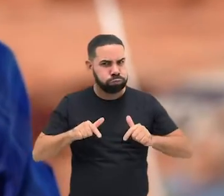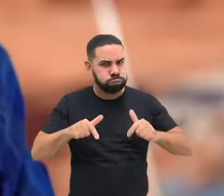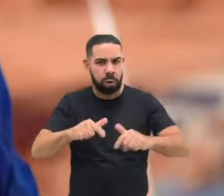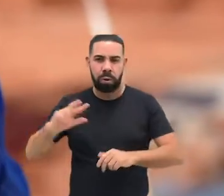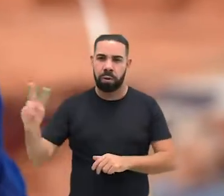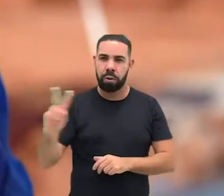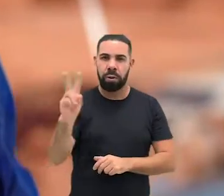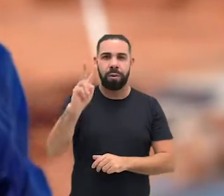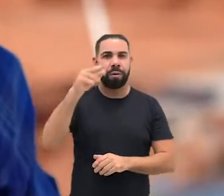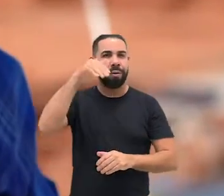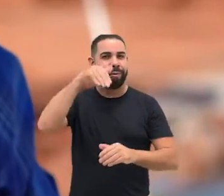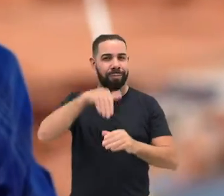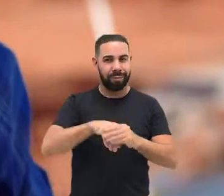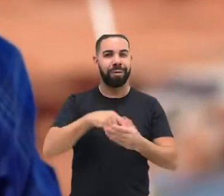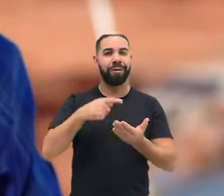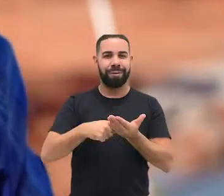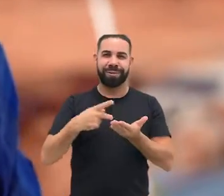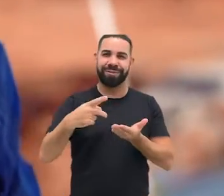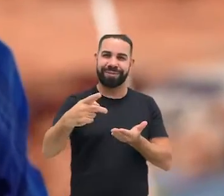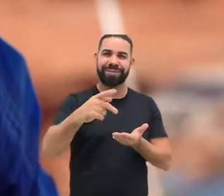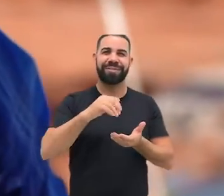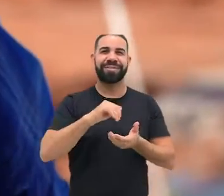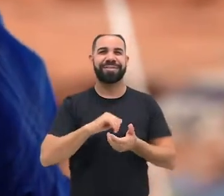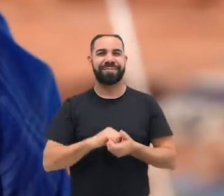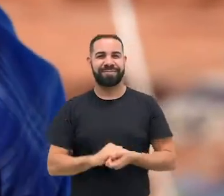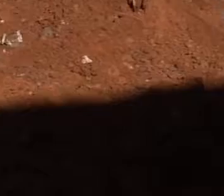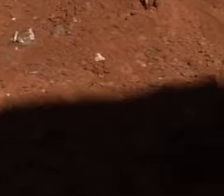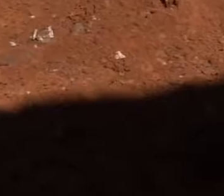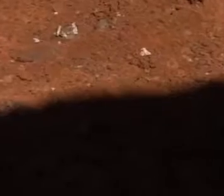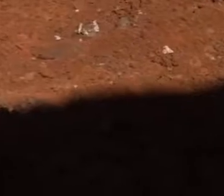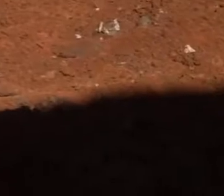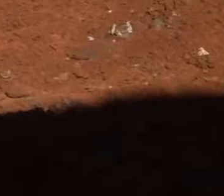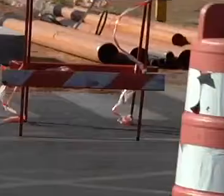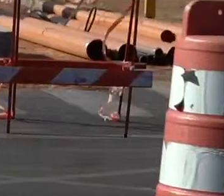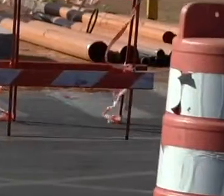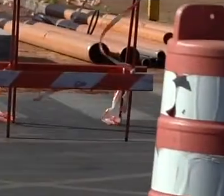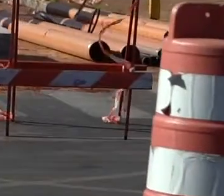que eu valorizo o seu voto. O compromisso continua!